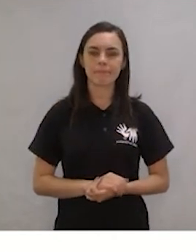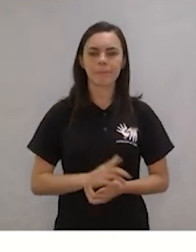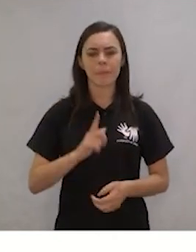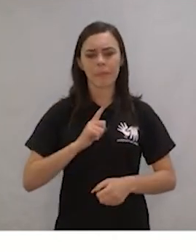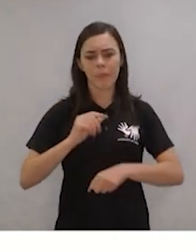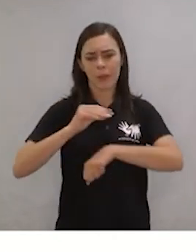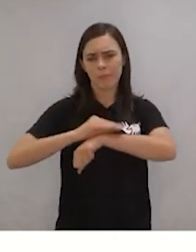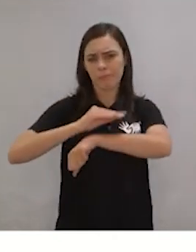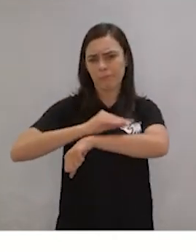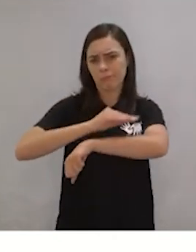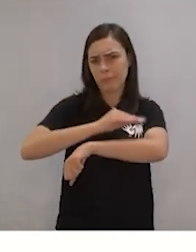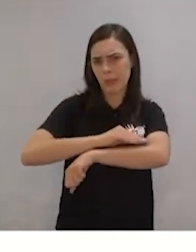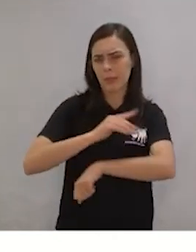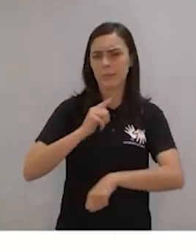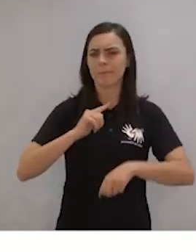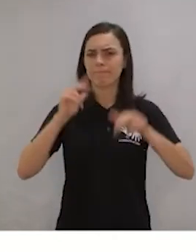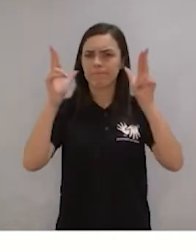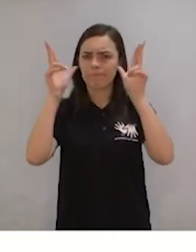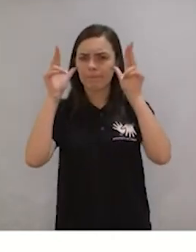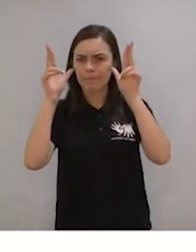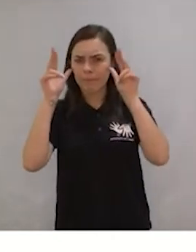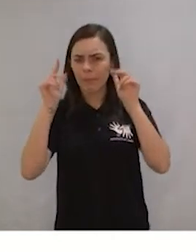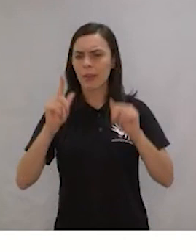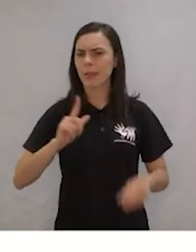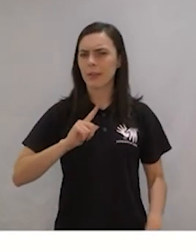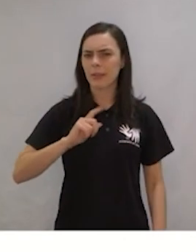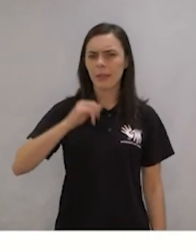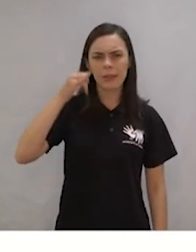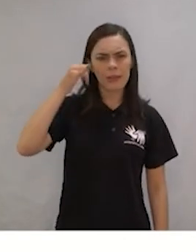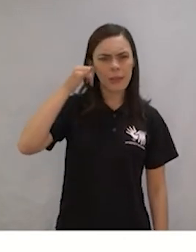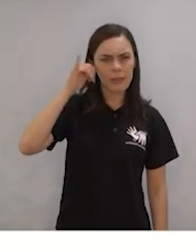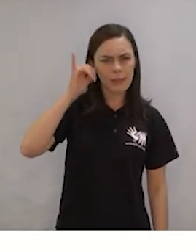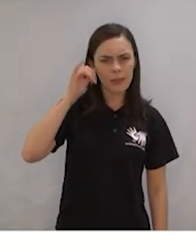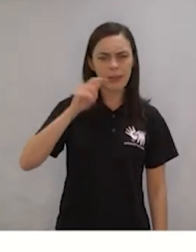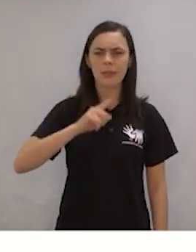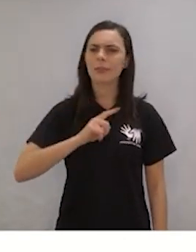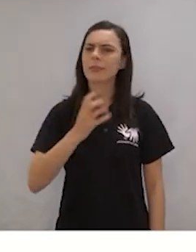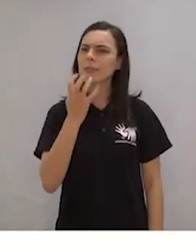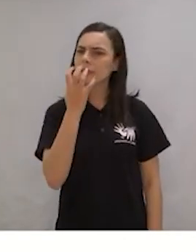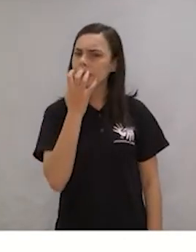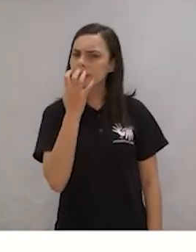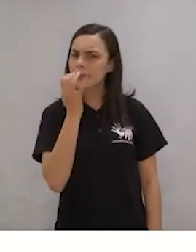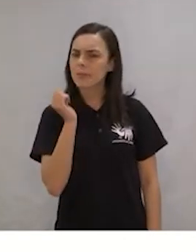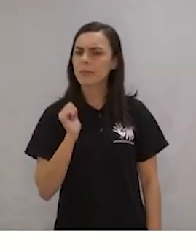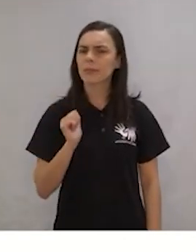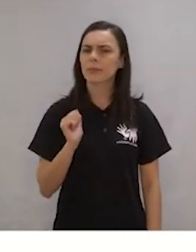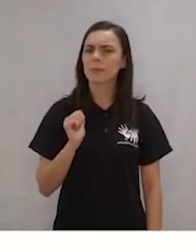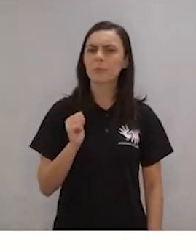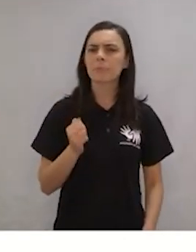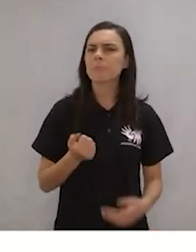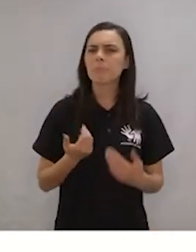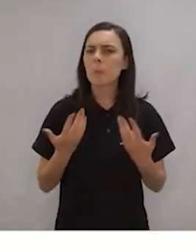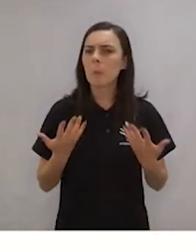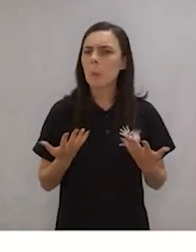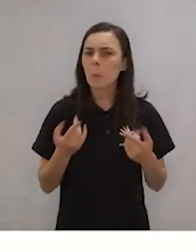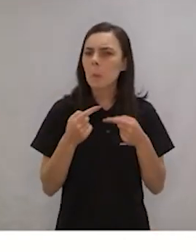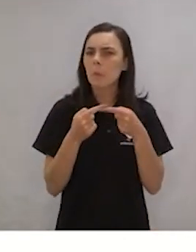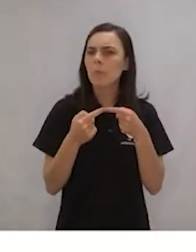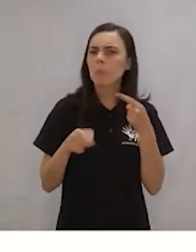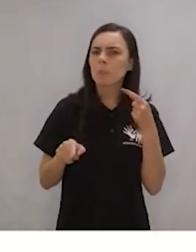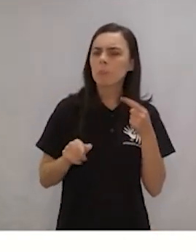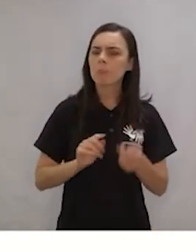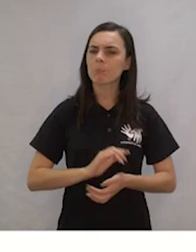Nós temos sapo, nós temos cavalo, nós temos uma vaquinha, nós temos o cachorro. Qual é o